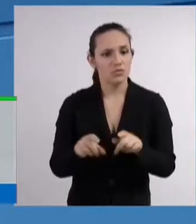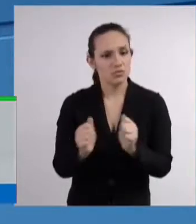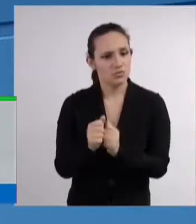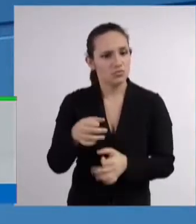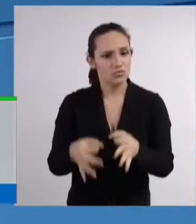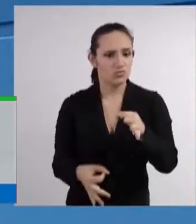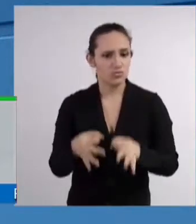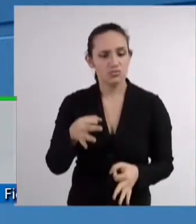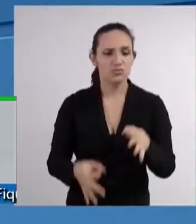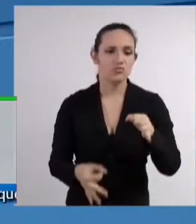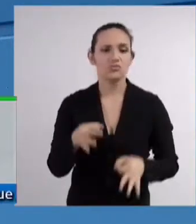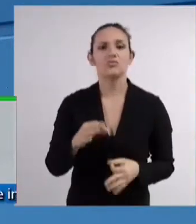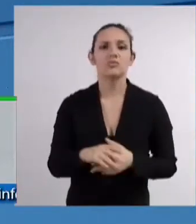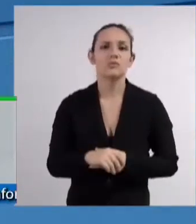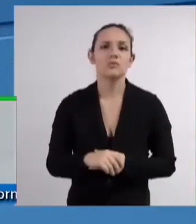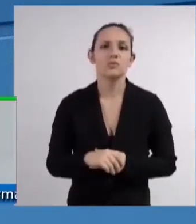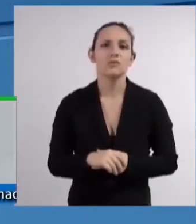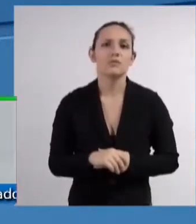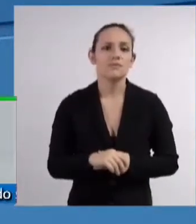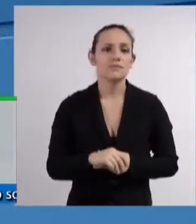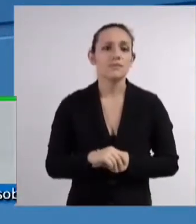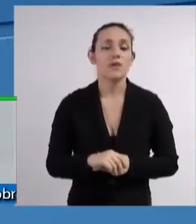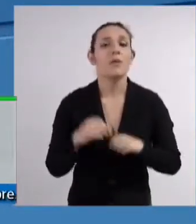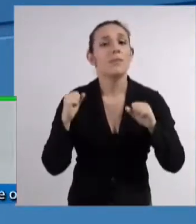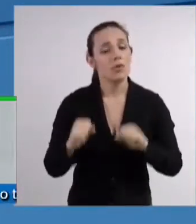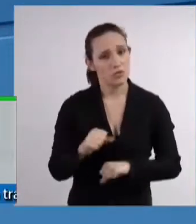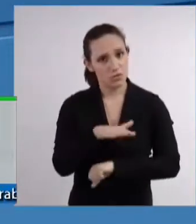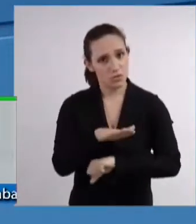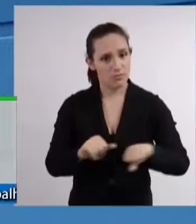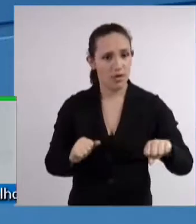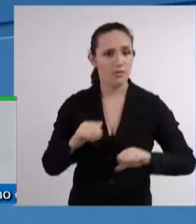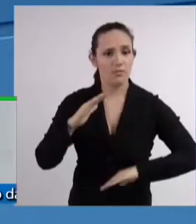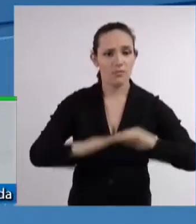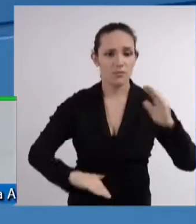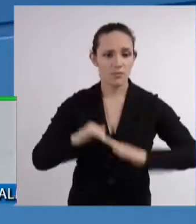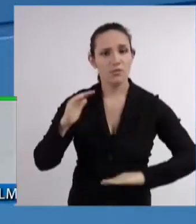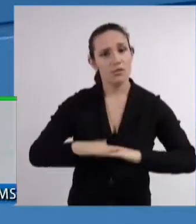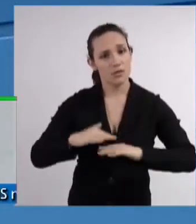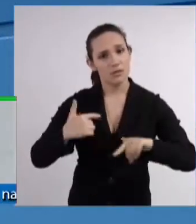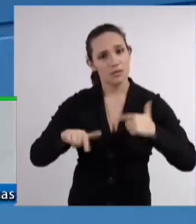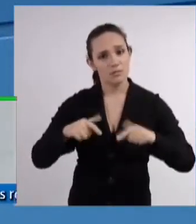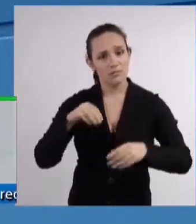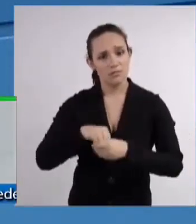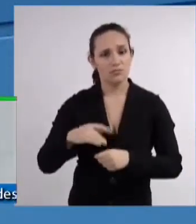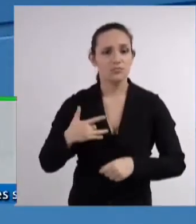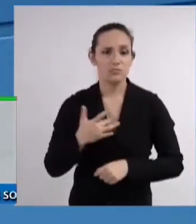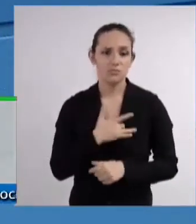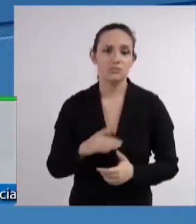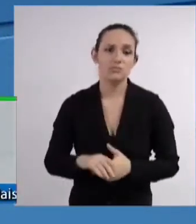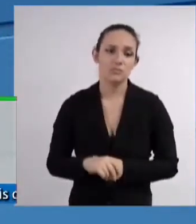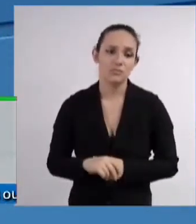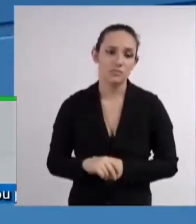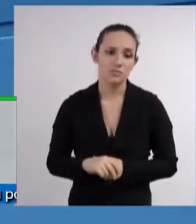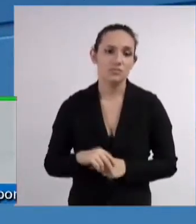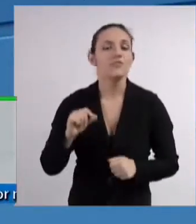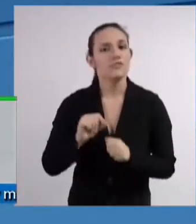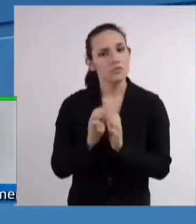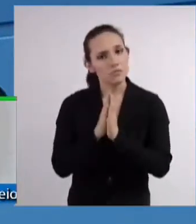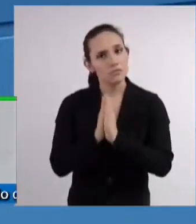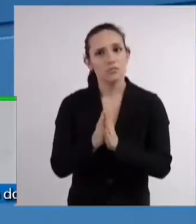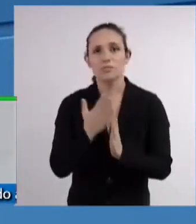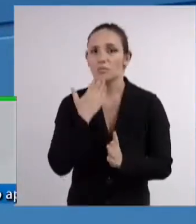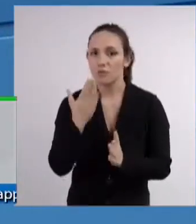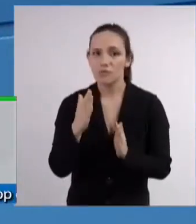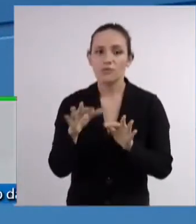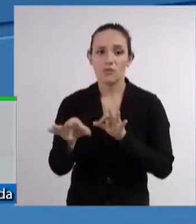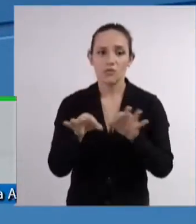aplique a lei principalmente, possa chamar os profissionais que trabalham com a saúde diretamente, principalmente, e fazer um apelo e